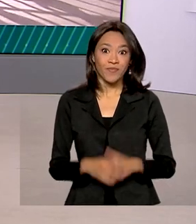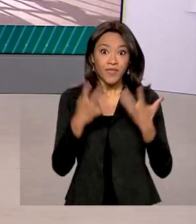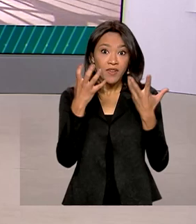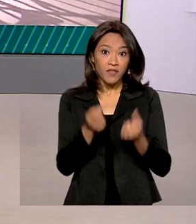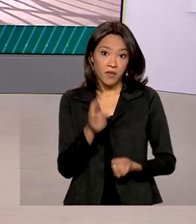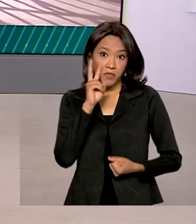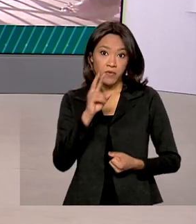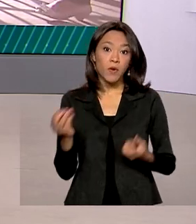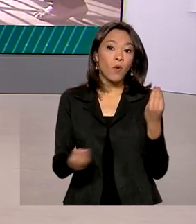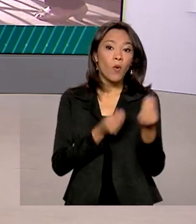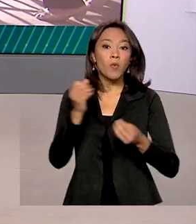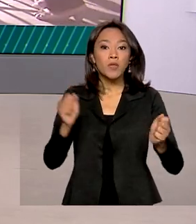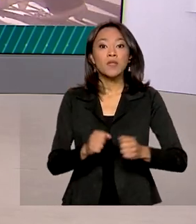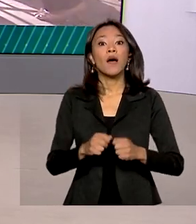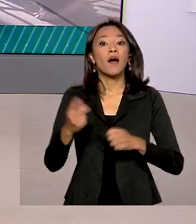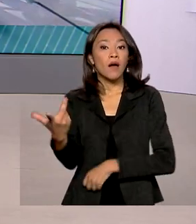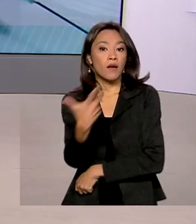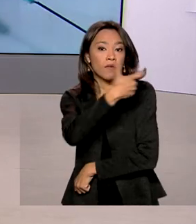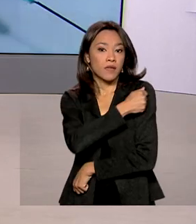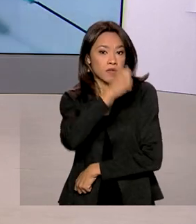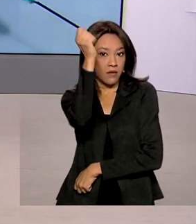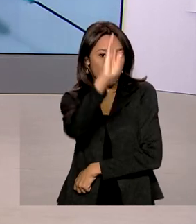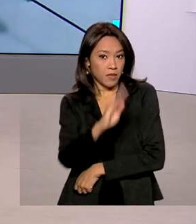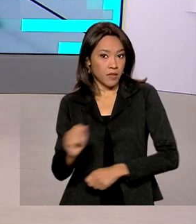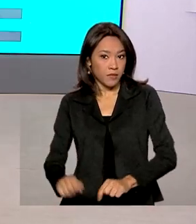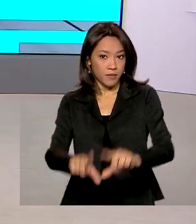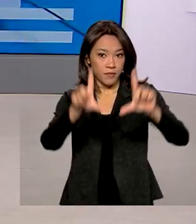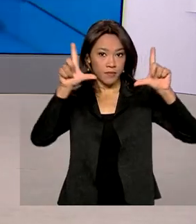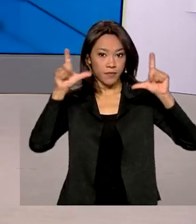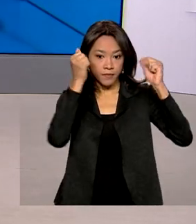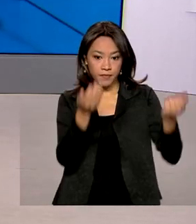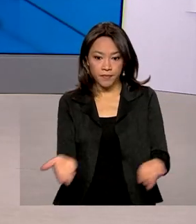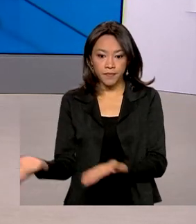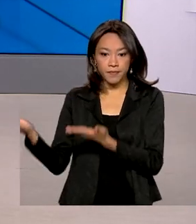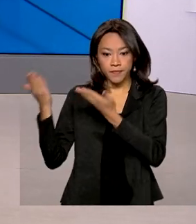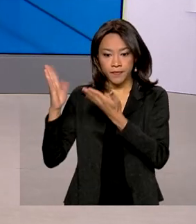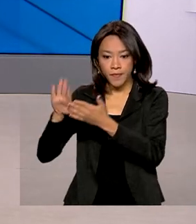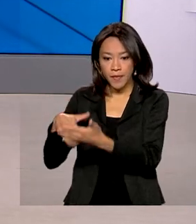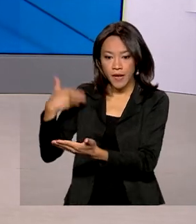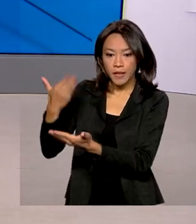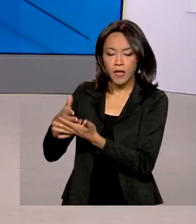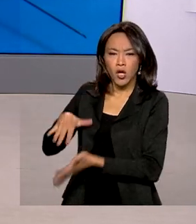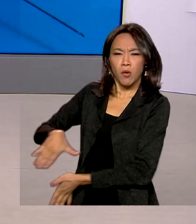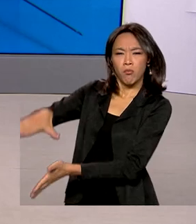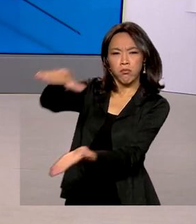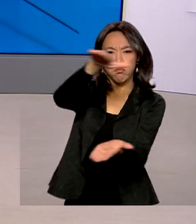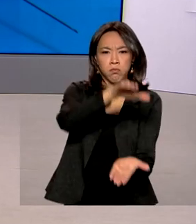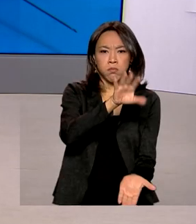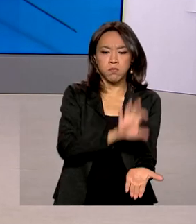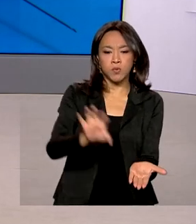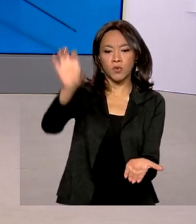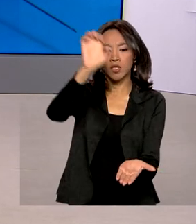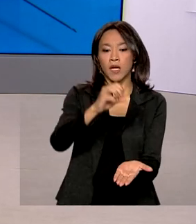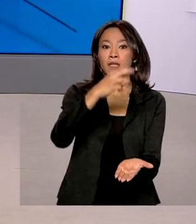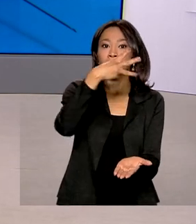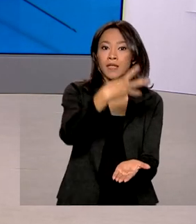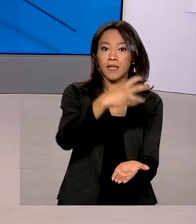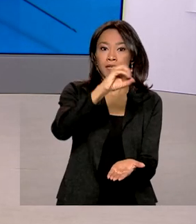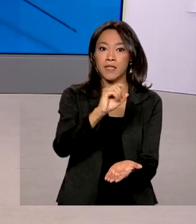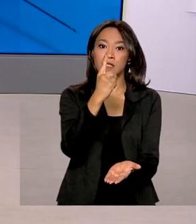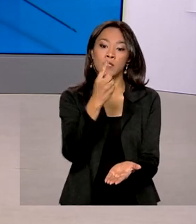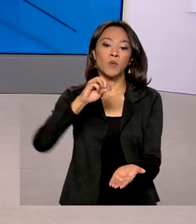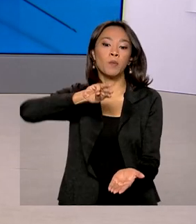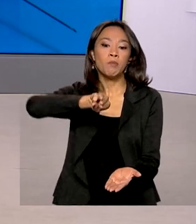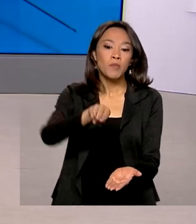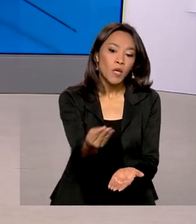Vamos ver como está a vacinação contra a Covid-19 no Brasil? Vamos lá, até agora foram distribuídas mais de 301 milhões de doses